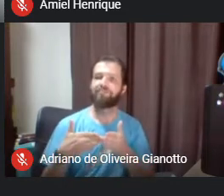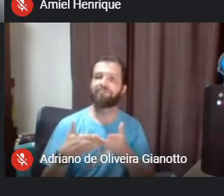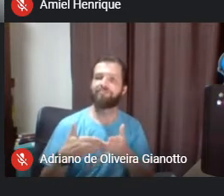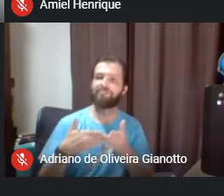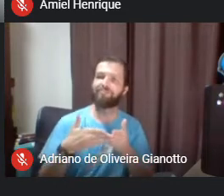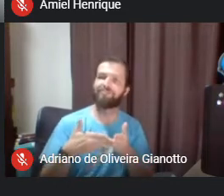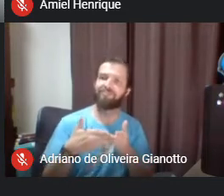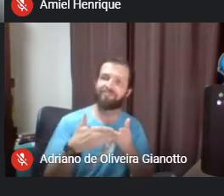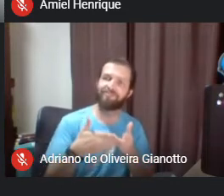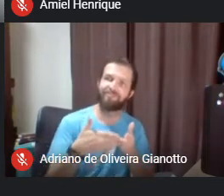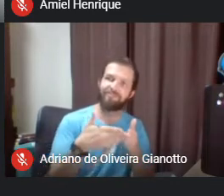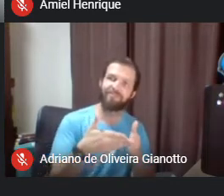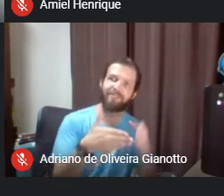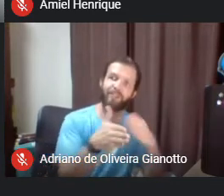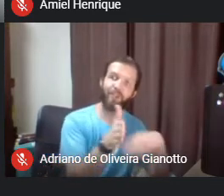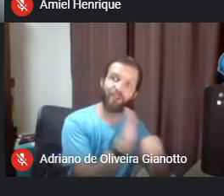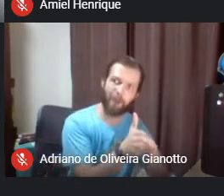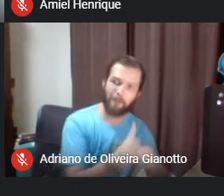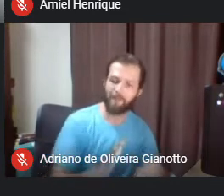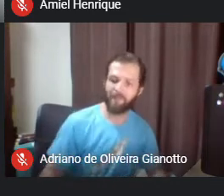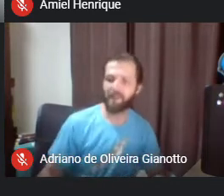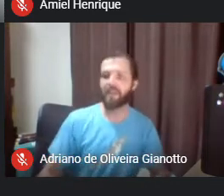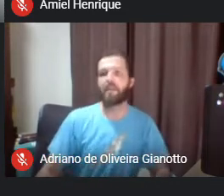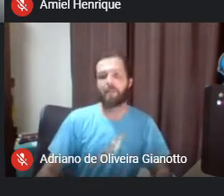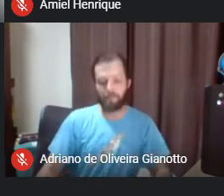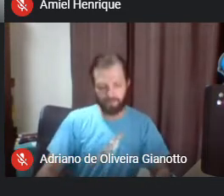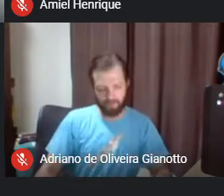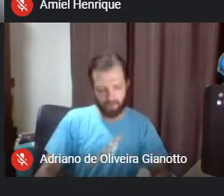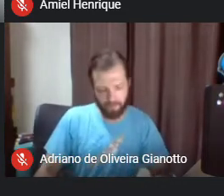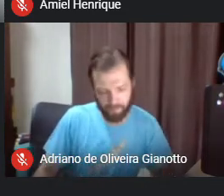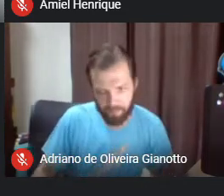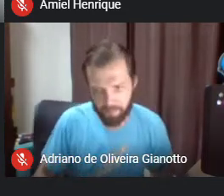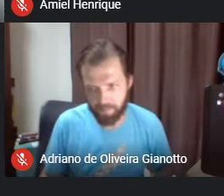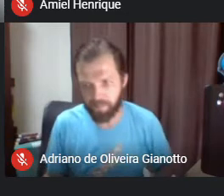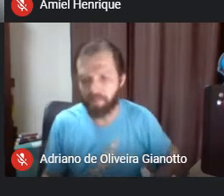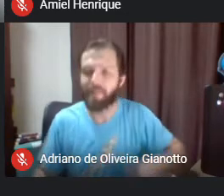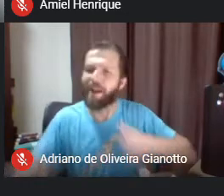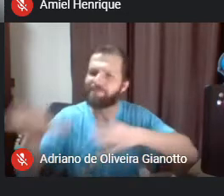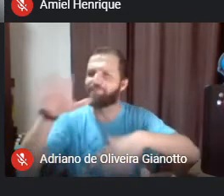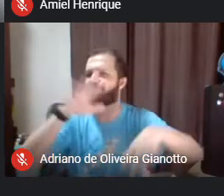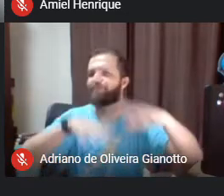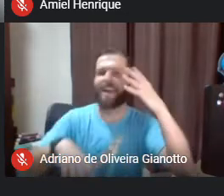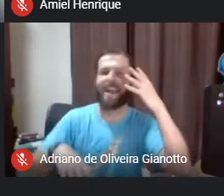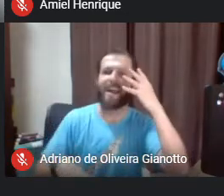conhecer o Brasil. Vieram de navio, chegando no Brasil,